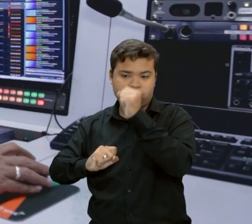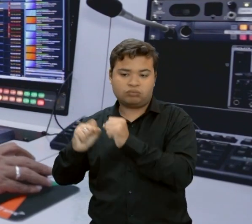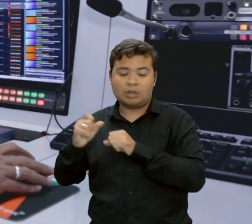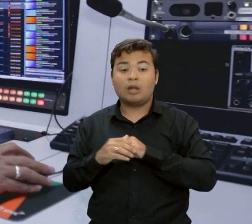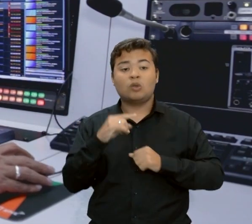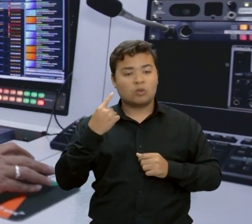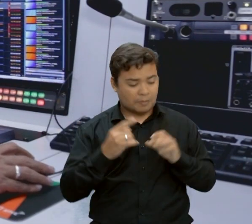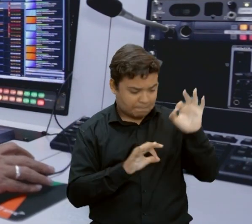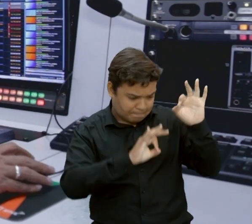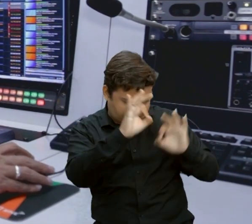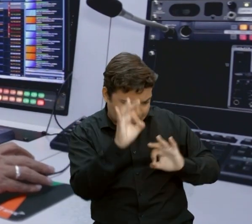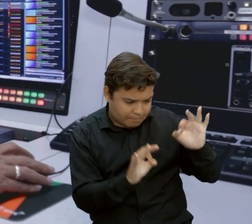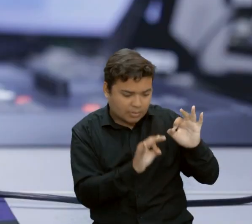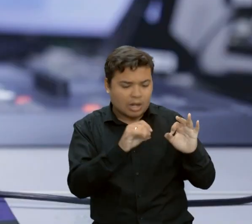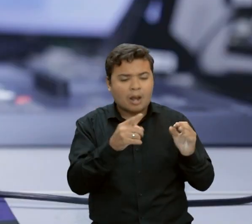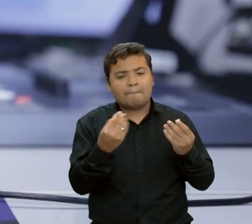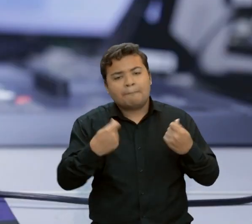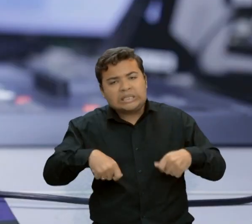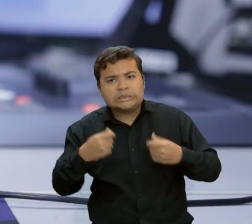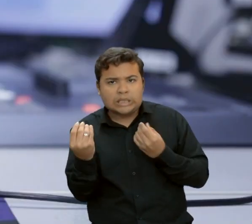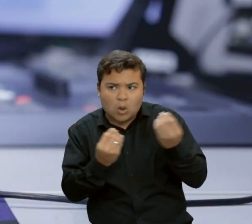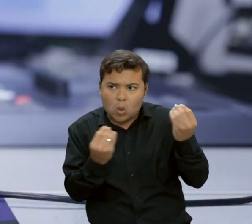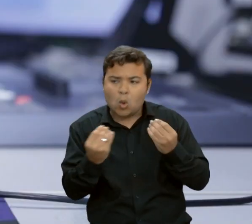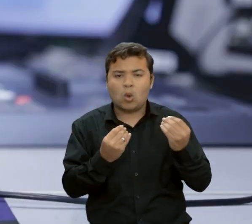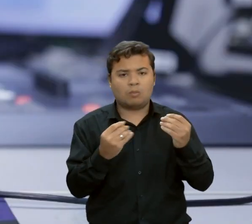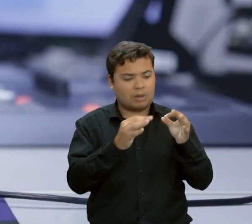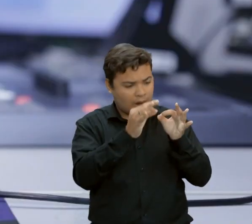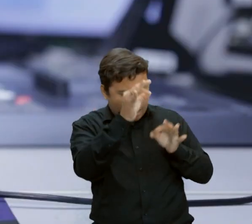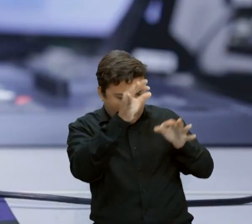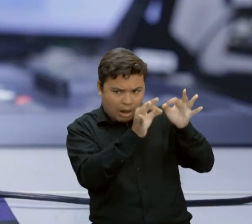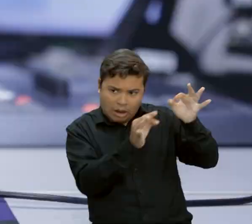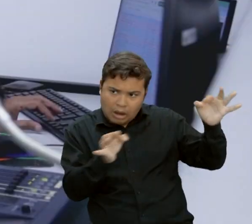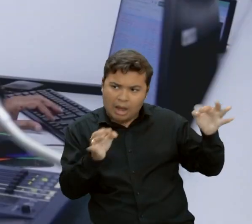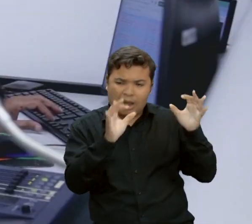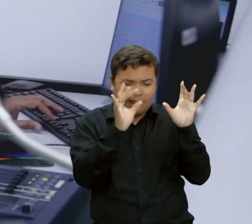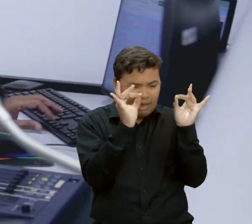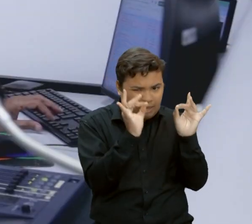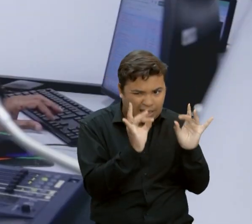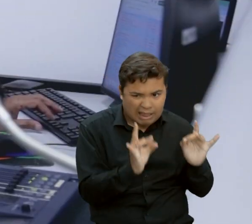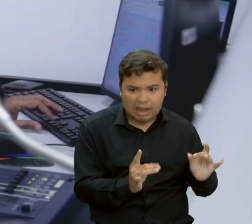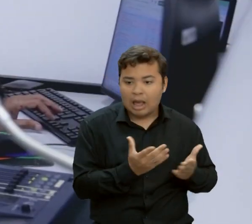exatamente para o nosso caso. Então, ela foi